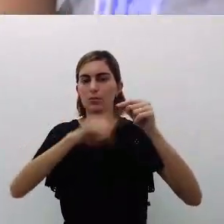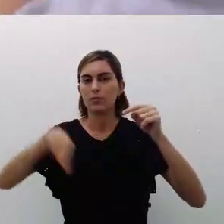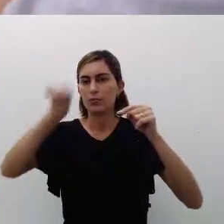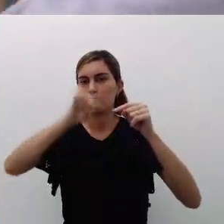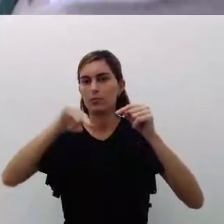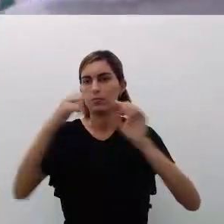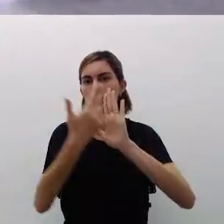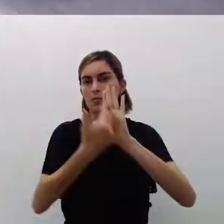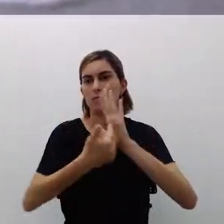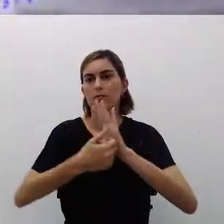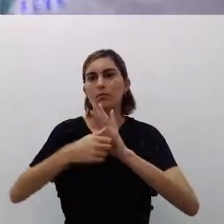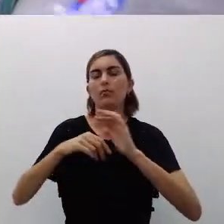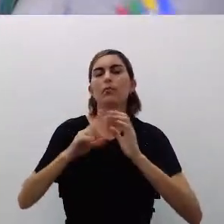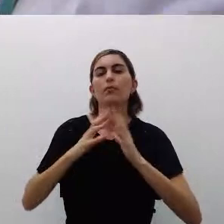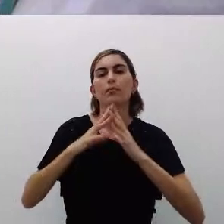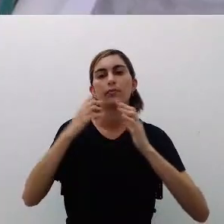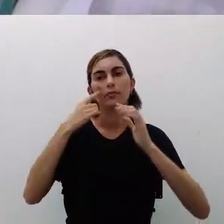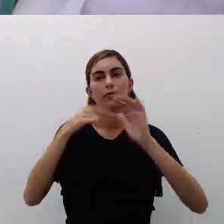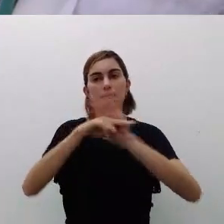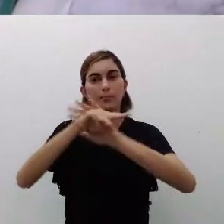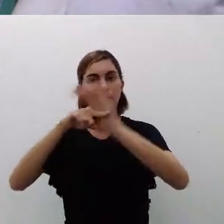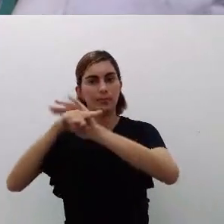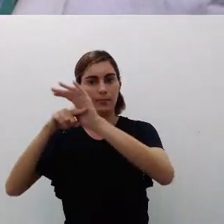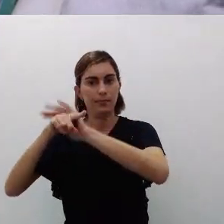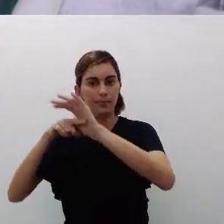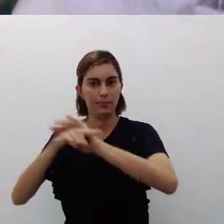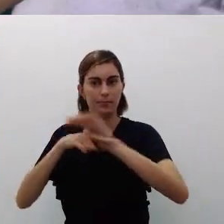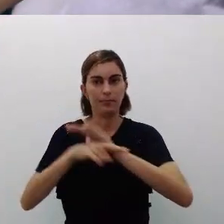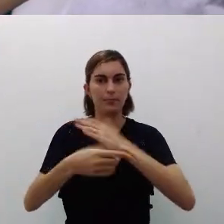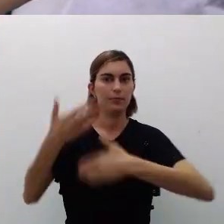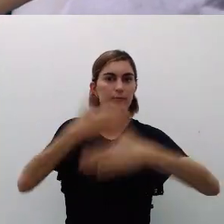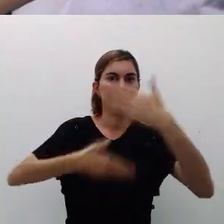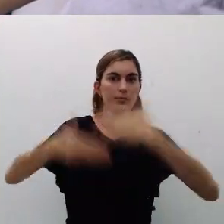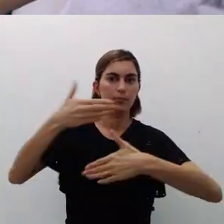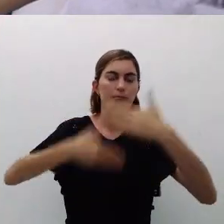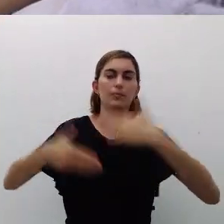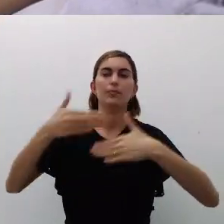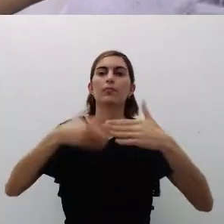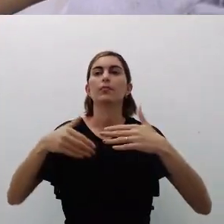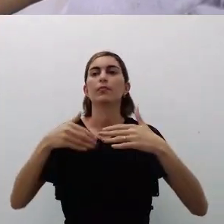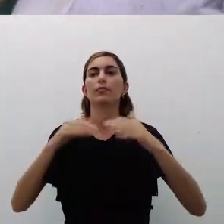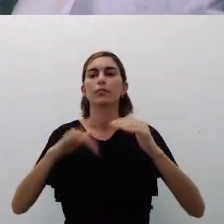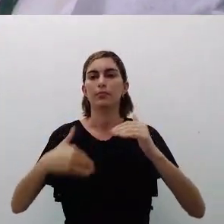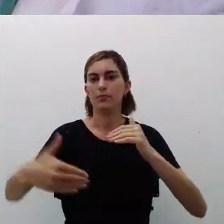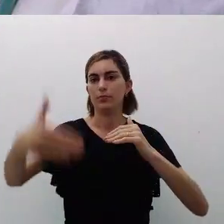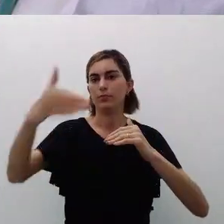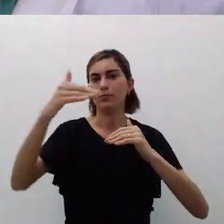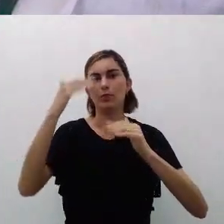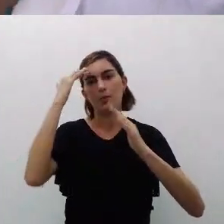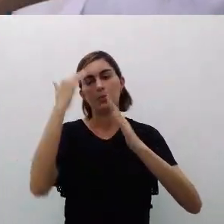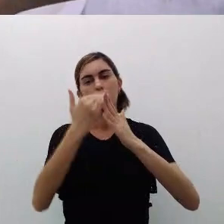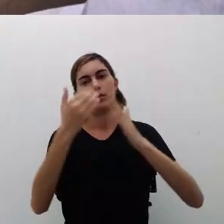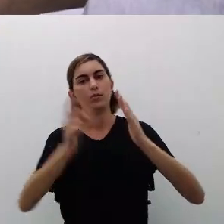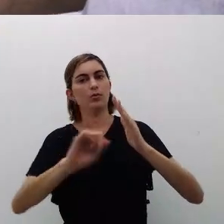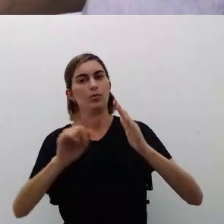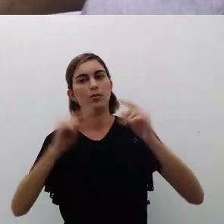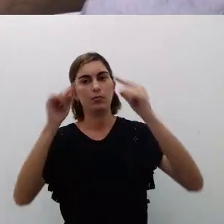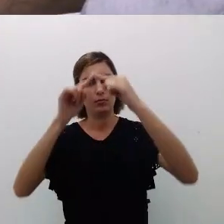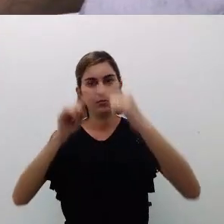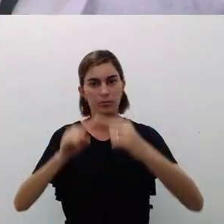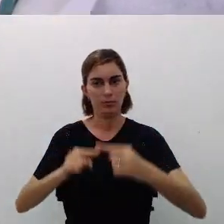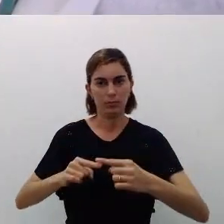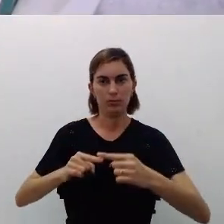Vamos analisar em relação à proporção áurea, se segue alguma relação.